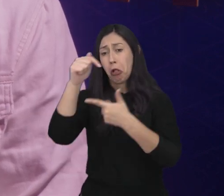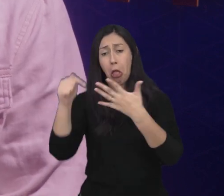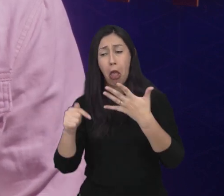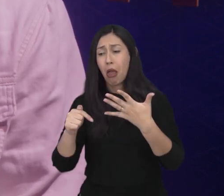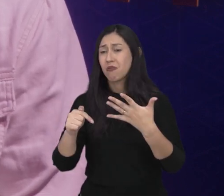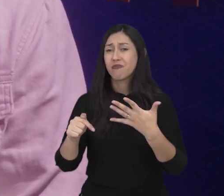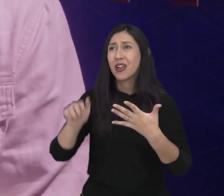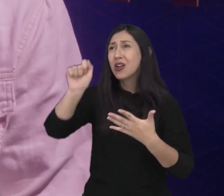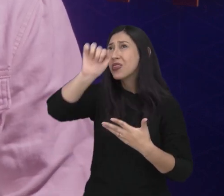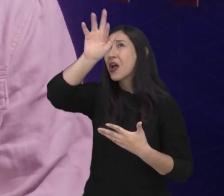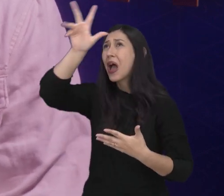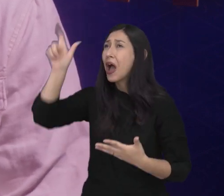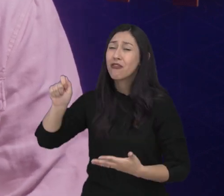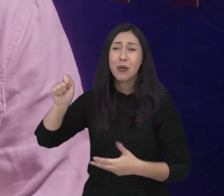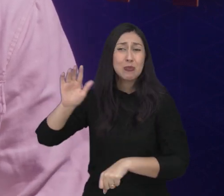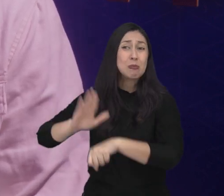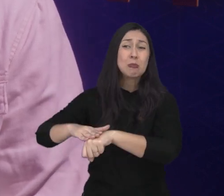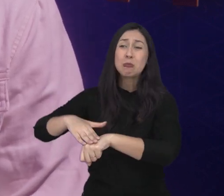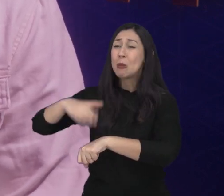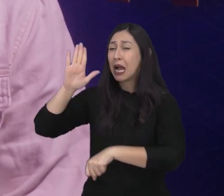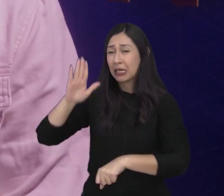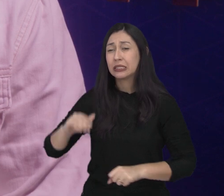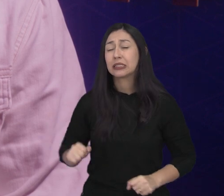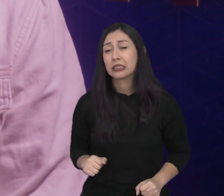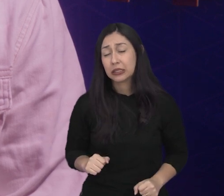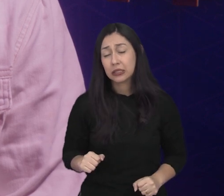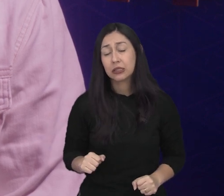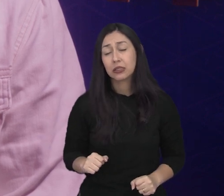outra etnia, outro povo